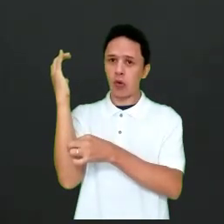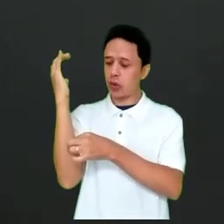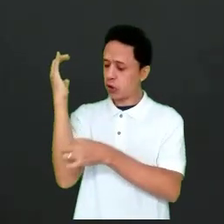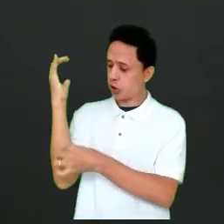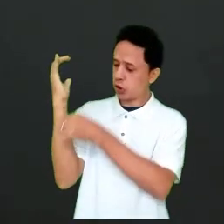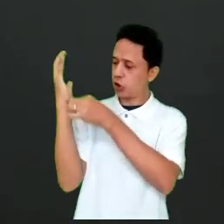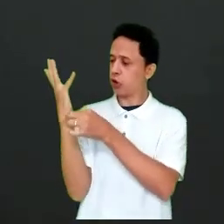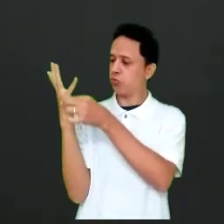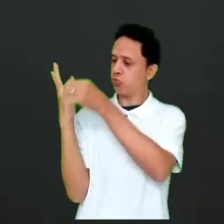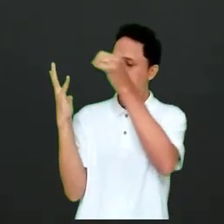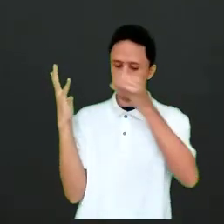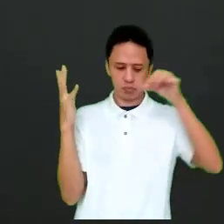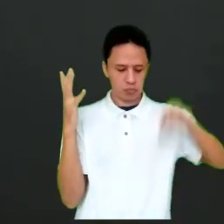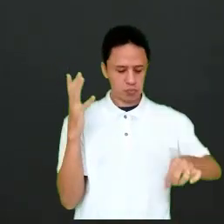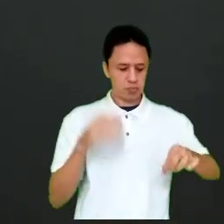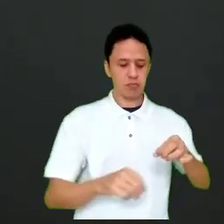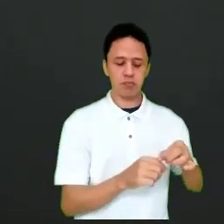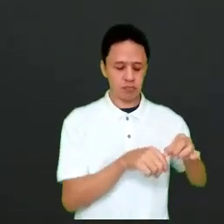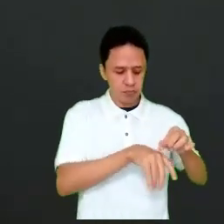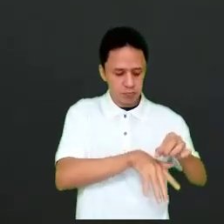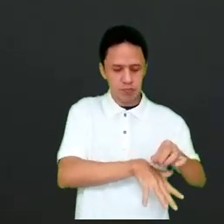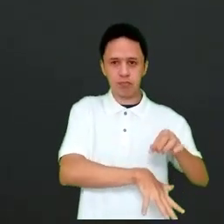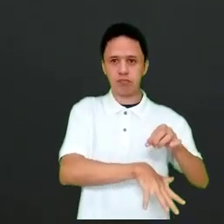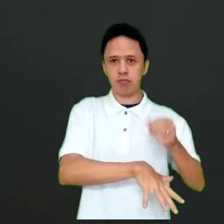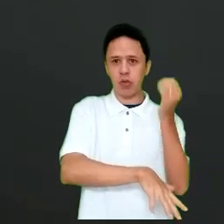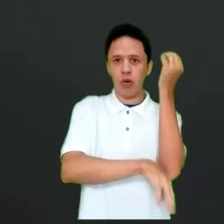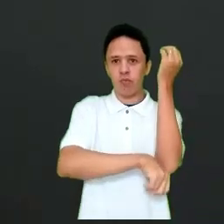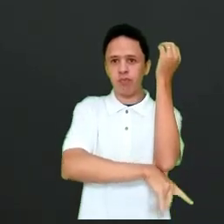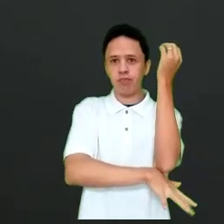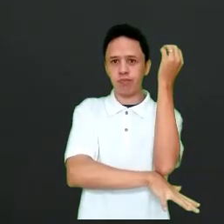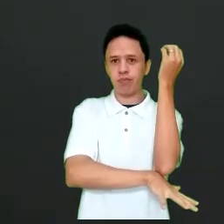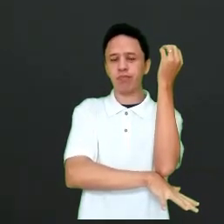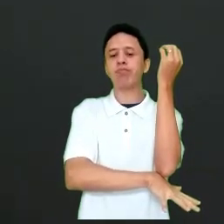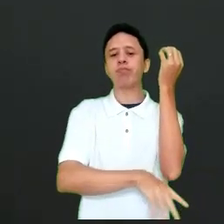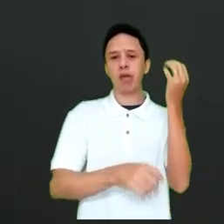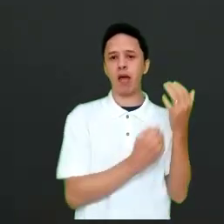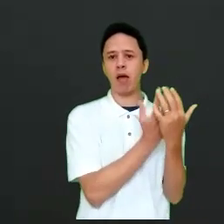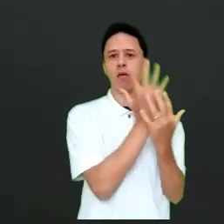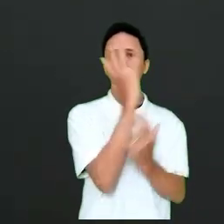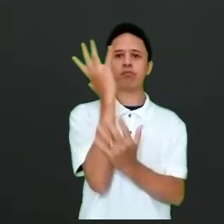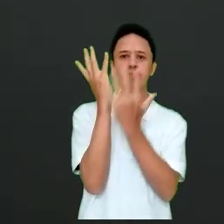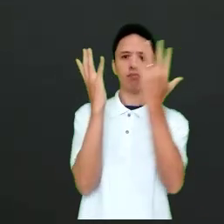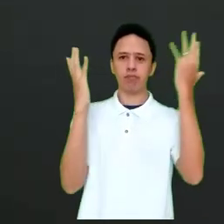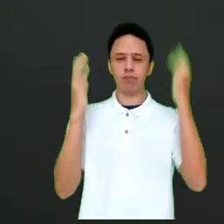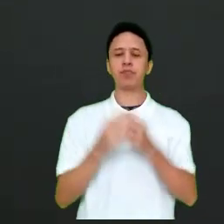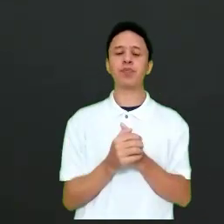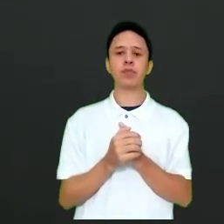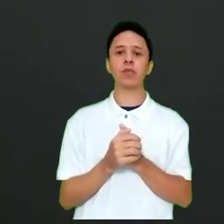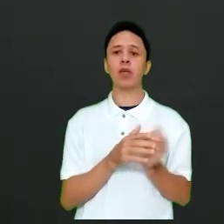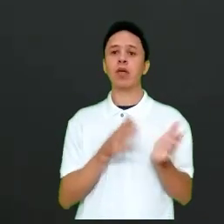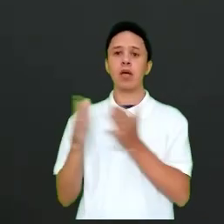um caulezinho, começa a desenvolver uma raiz ali, bem variado. Isso aí muita gente conhece. Esse aqui,